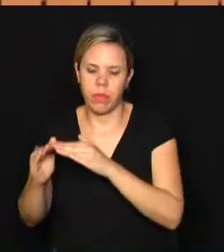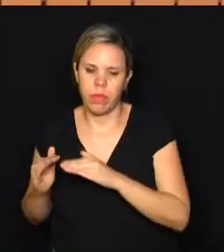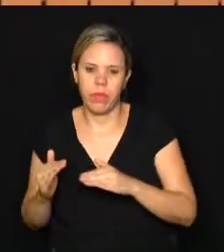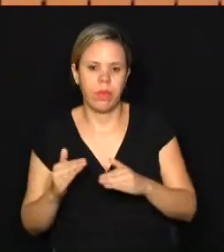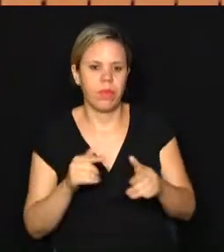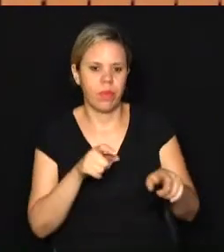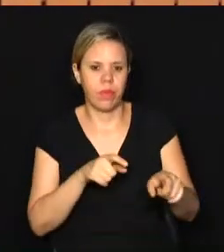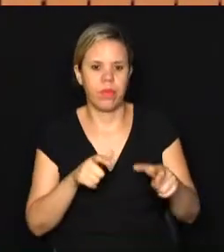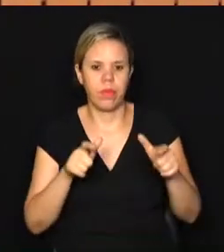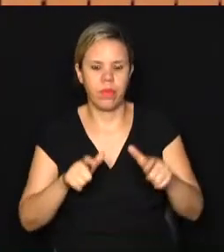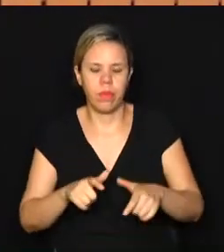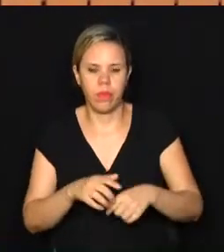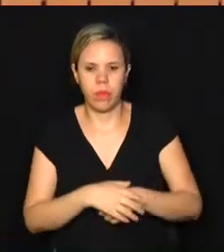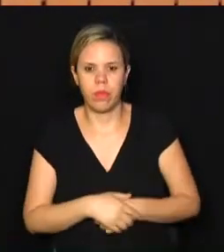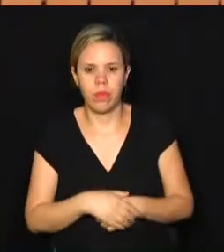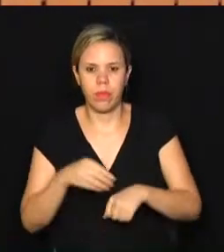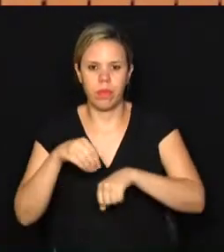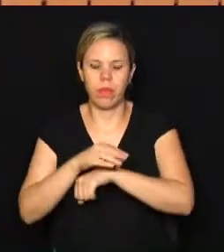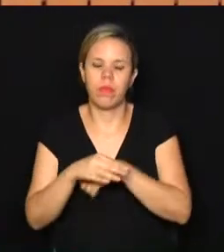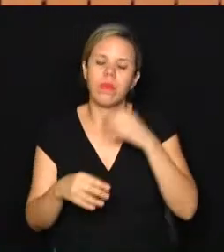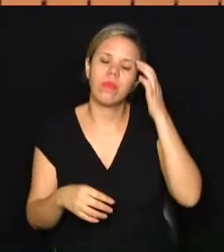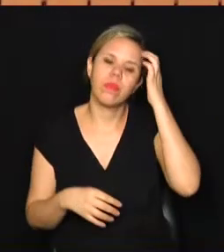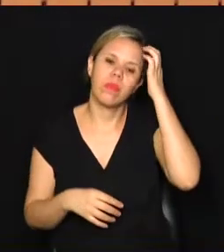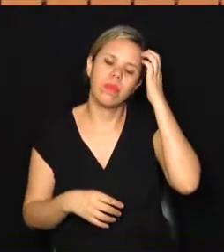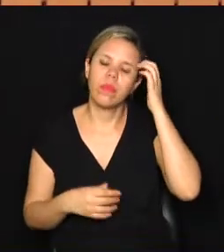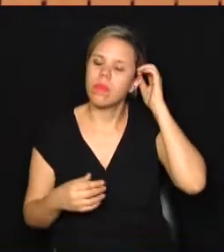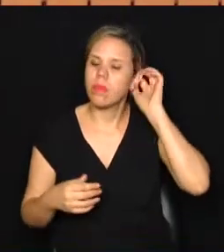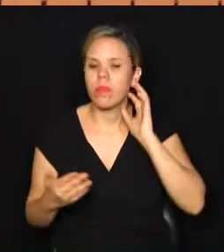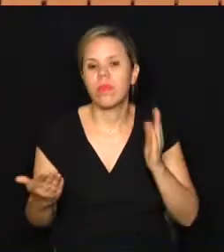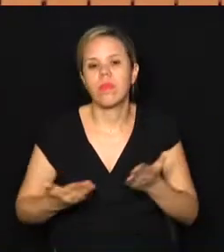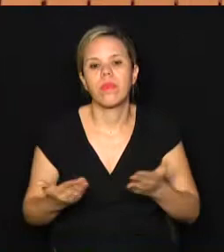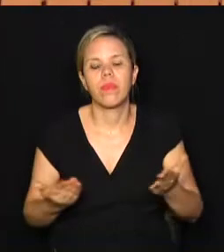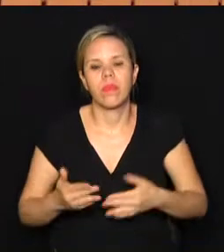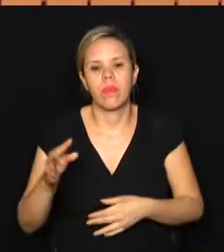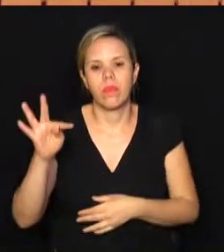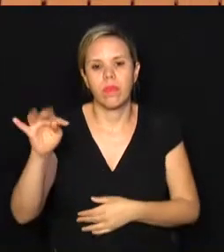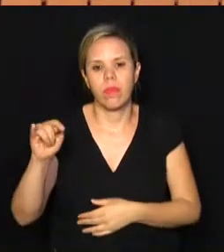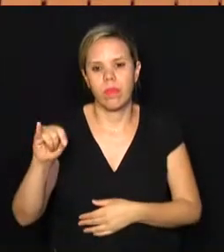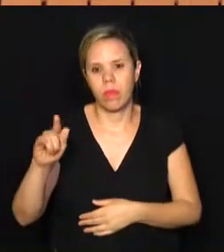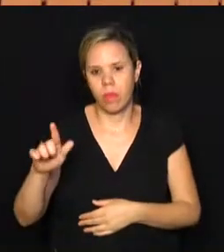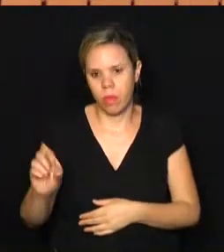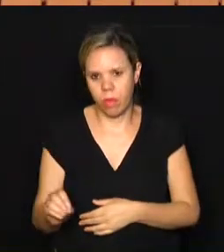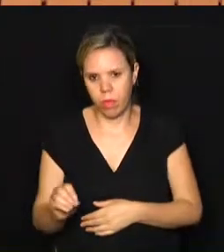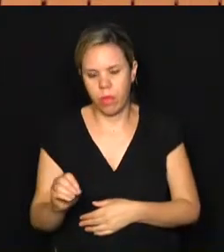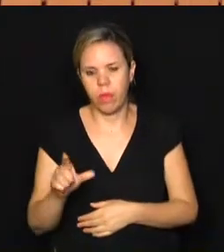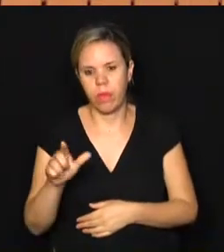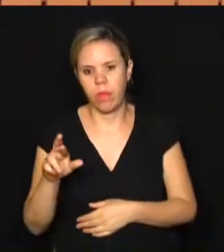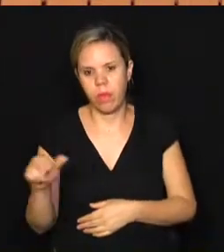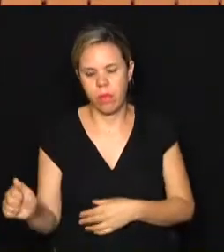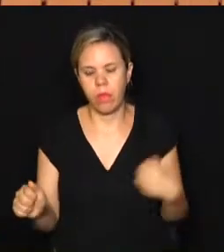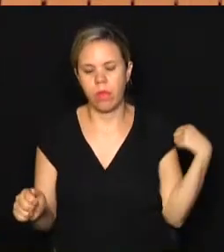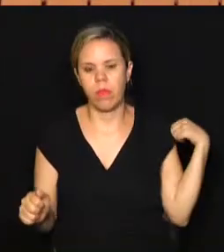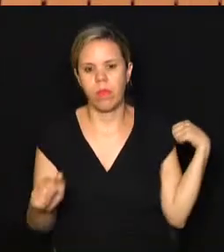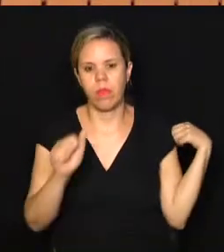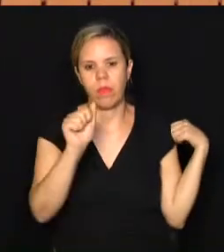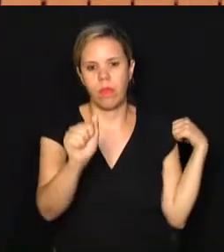da região. Eu vou passar a palavra, então, agora para o Thiago Lira, que é da Proesp. Thiago, você